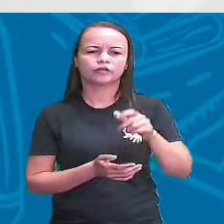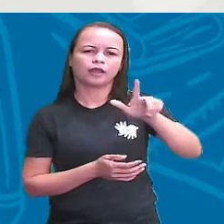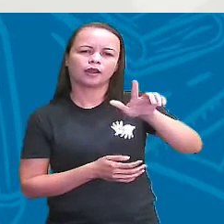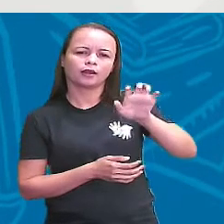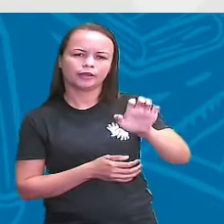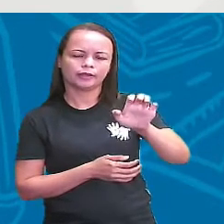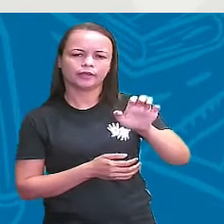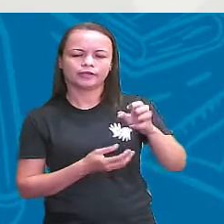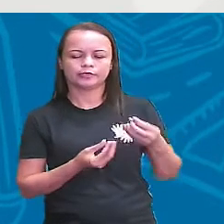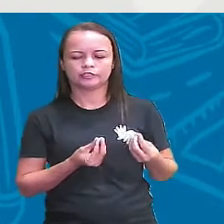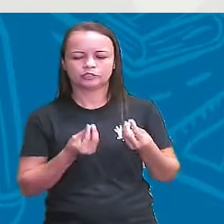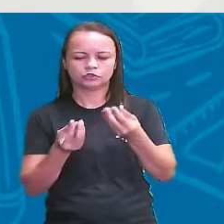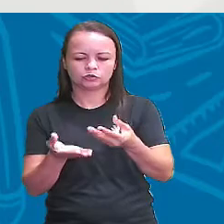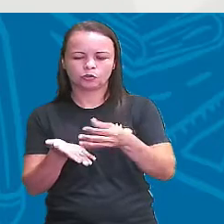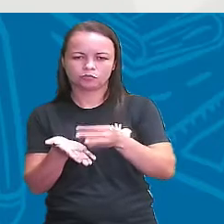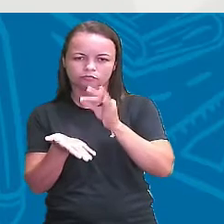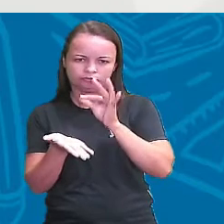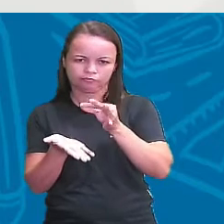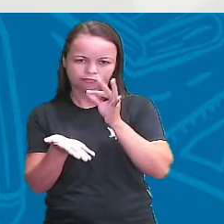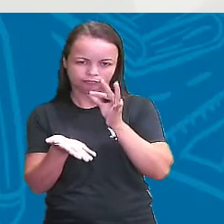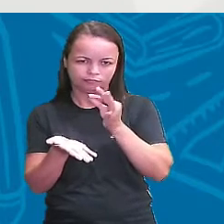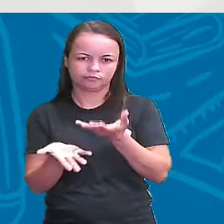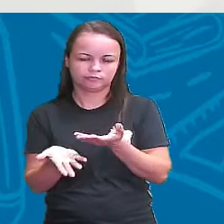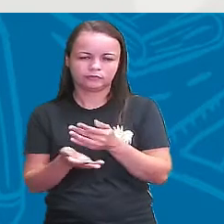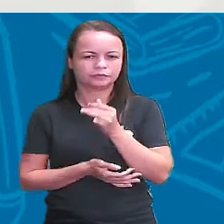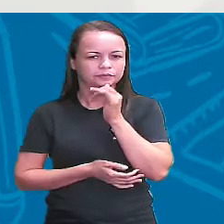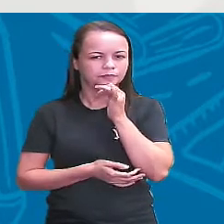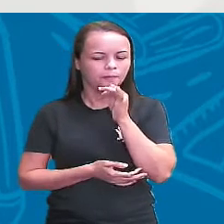doy a José, por exemplo.